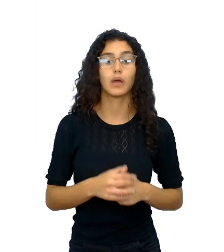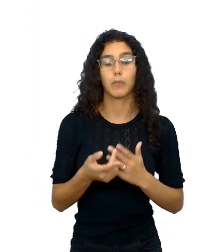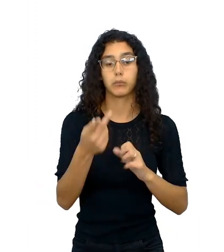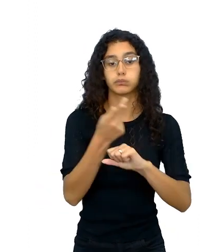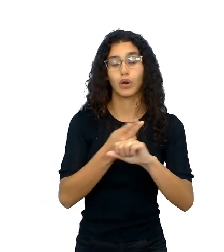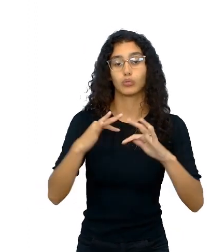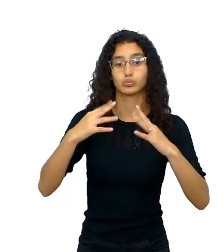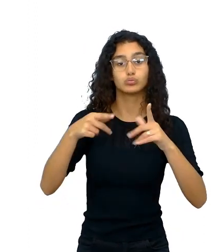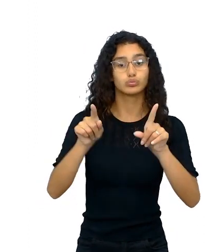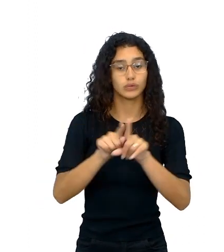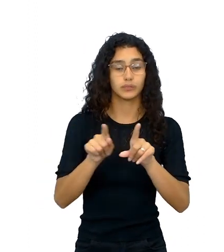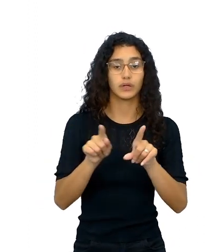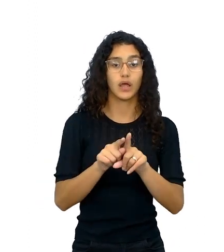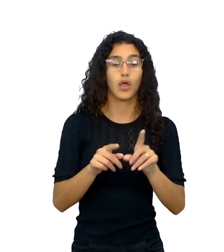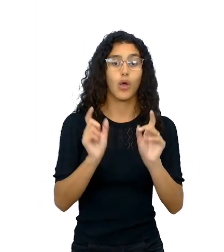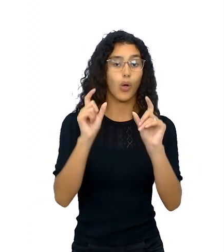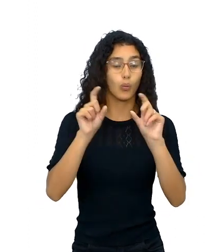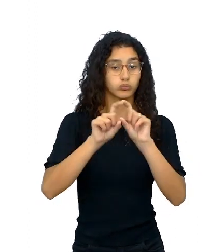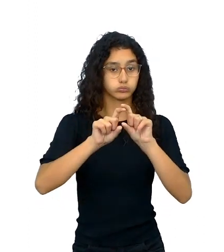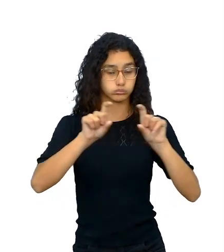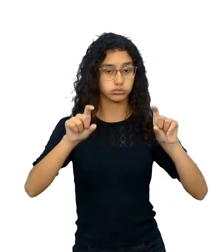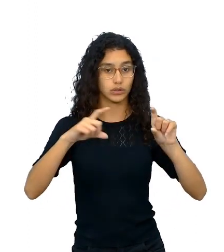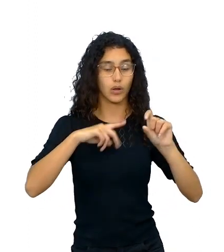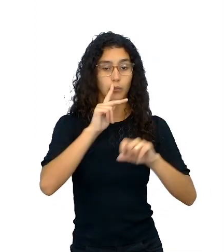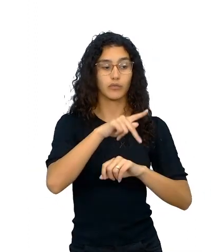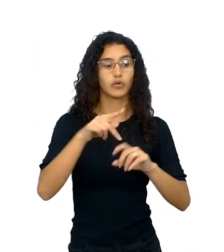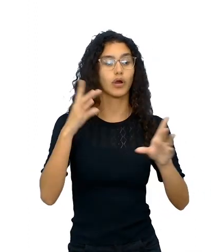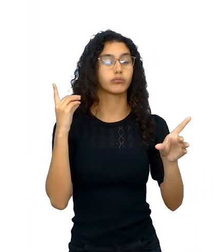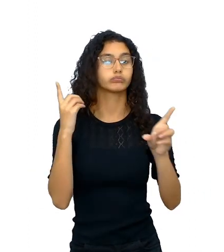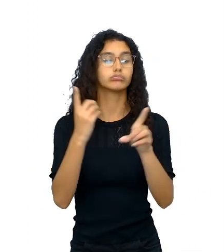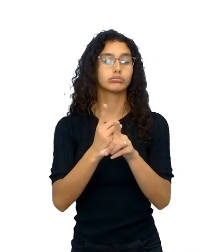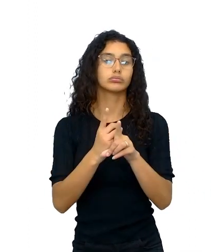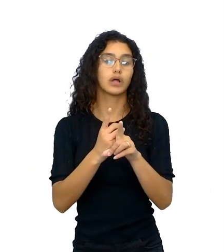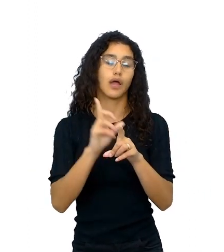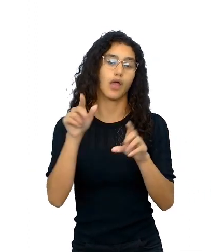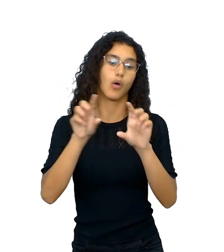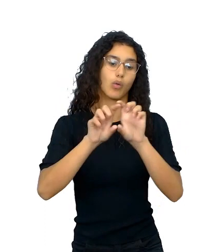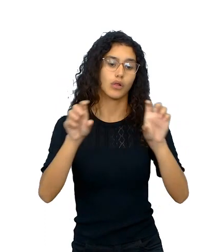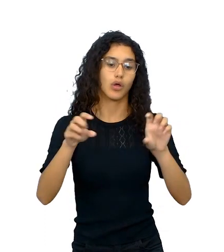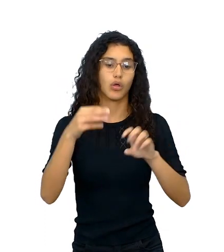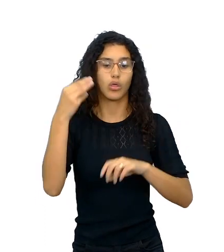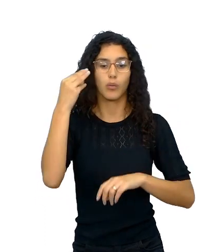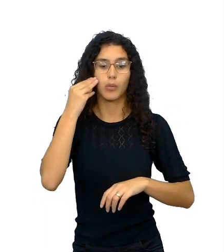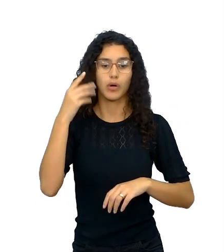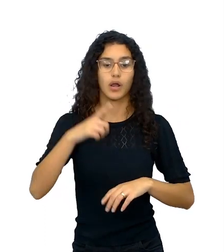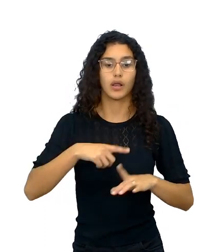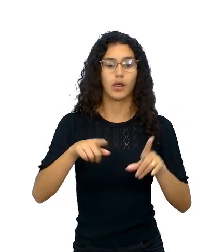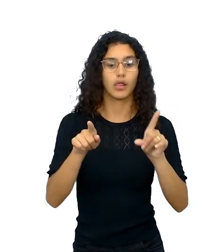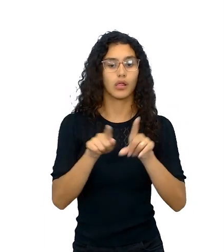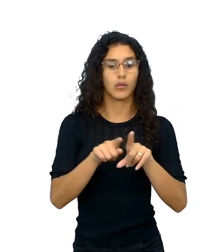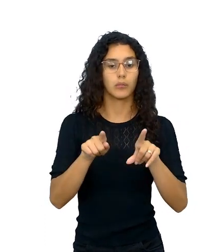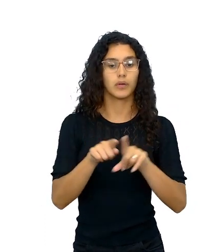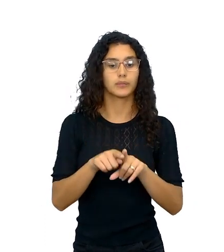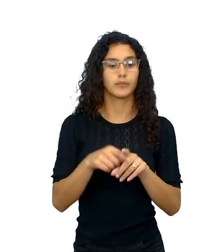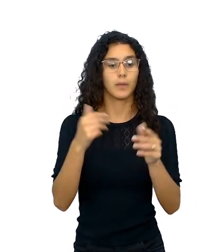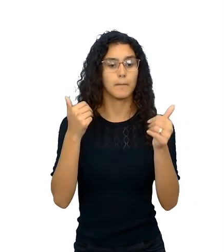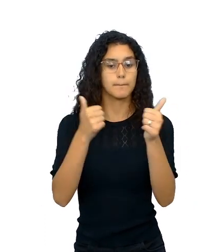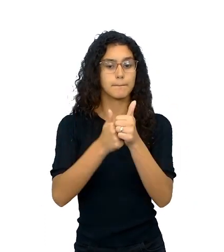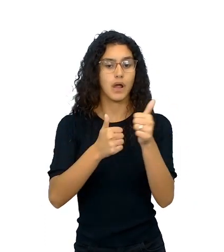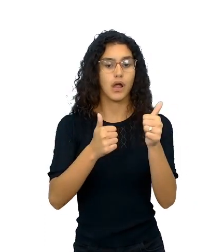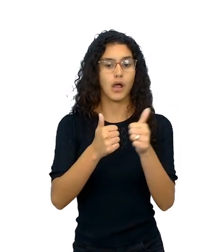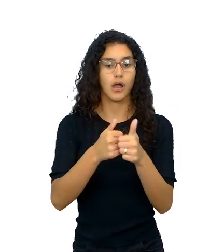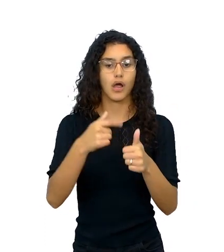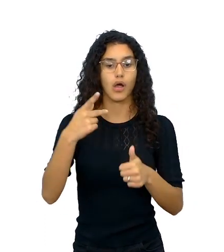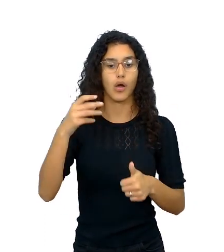explorado tudo isso. Esse trecho, o professor vai encontrar, né, o trecho do Memória do Brás Cubas, que é o Memórias Próximas de Brás Cubas,